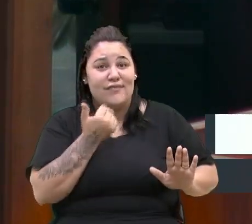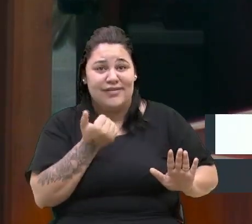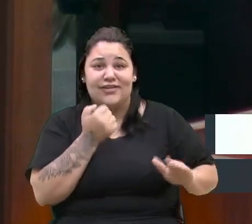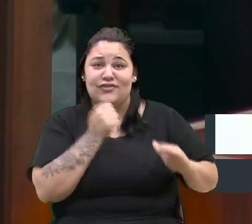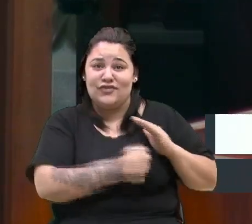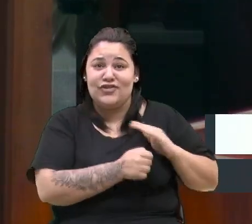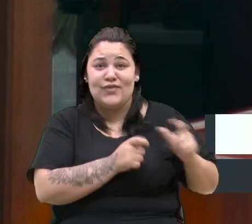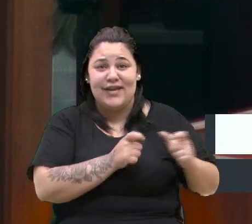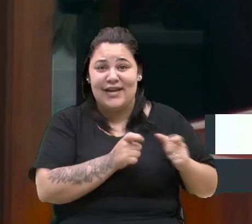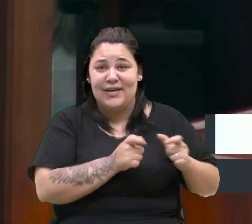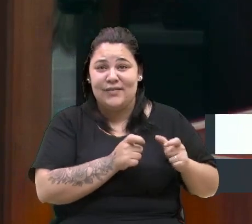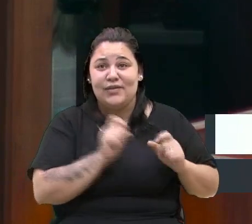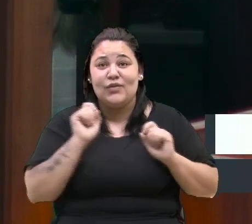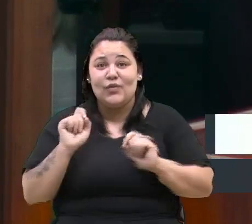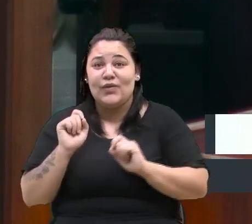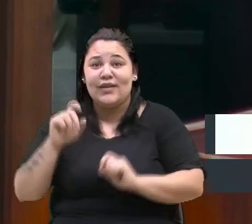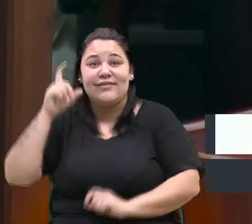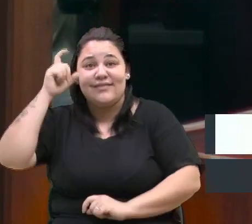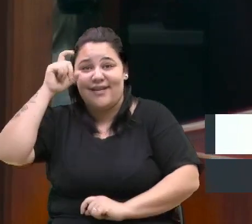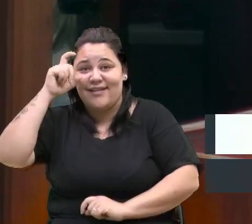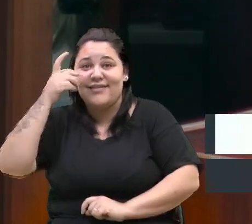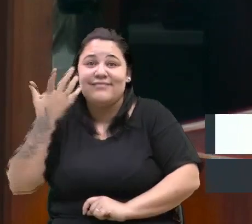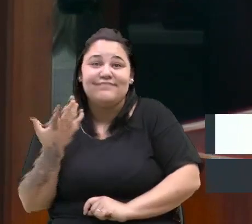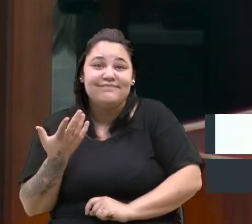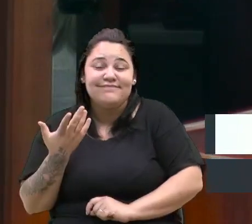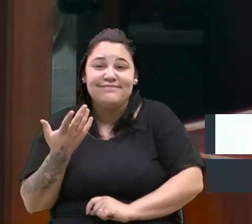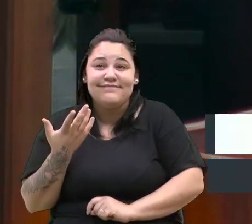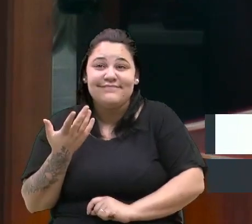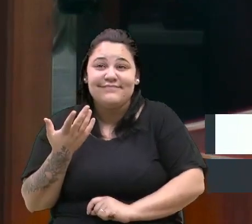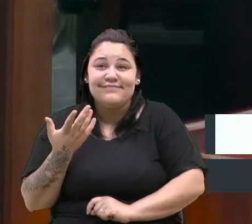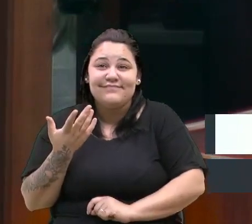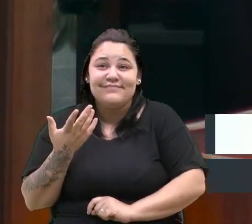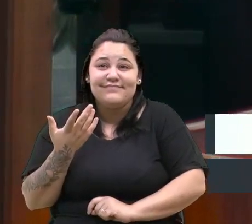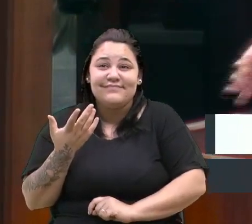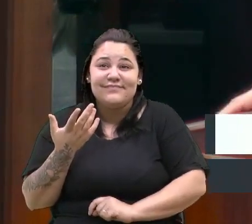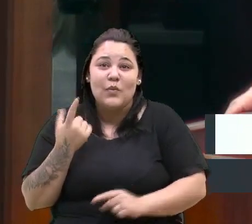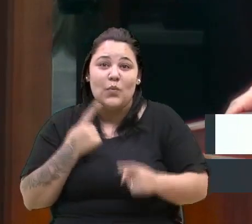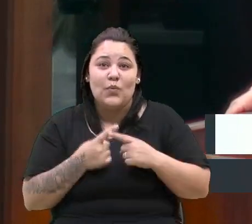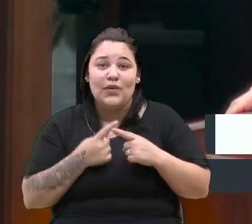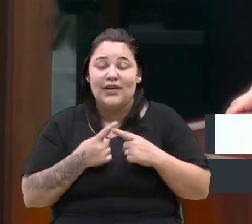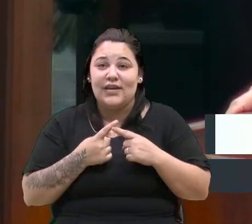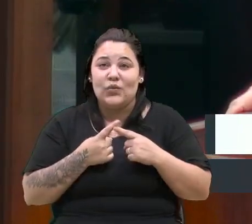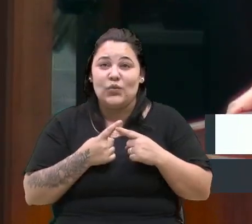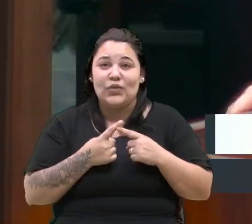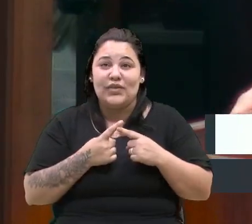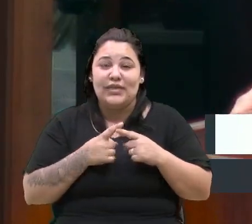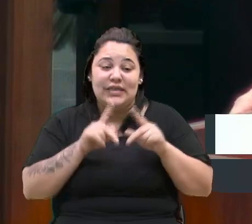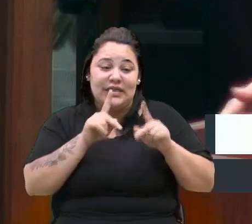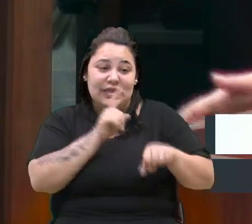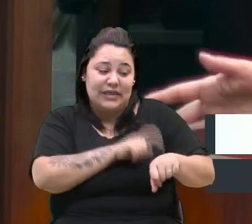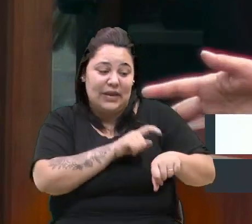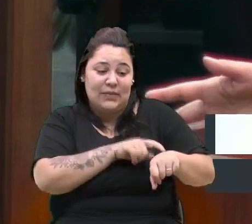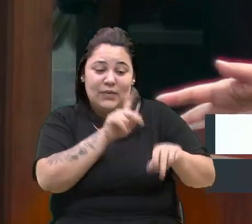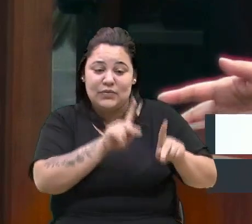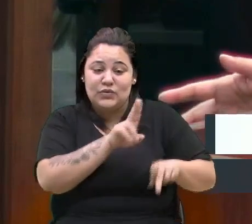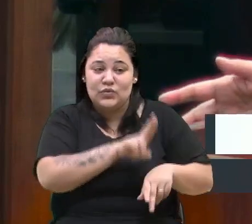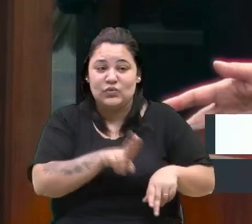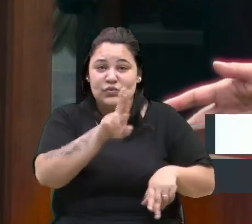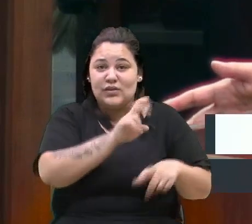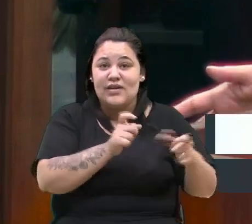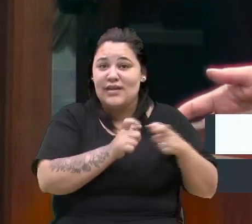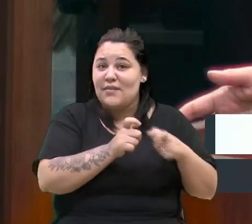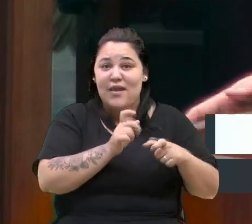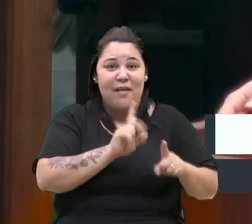no game do que no Instagram. Já que é muito volátil o tempo que as pessoas ficam, né? Aqui no Brasil nós temos em média